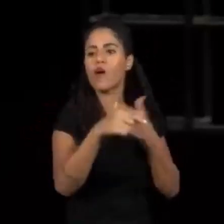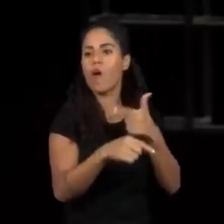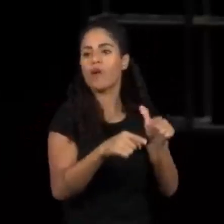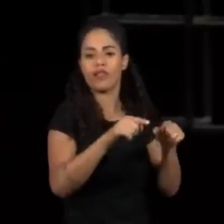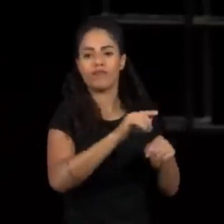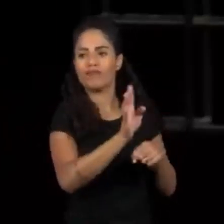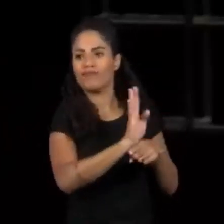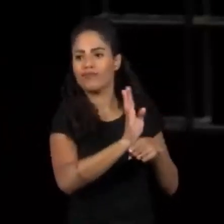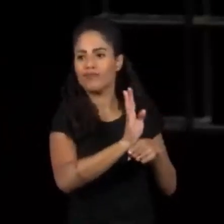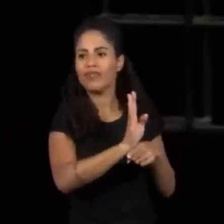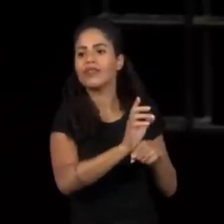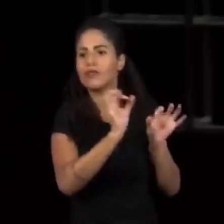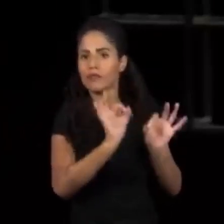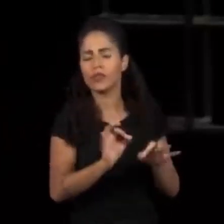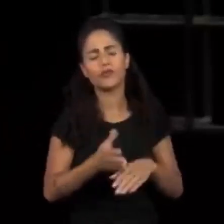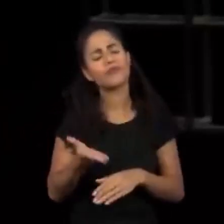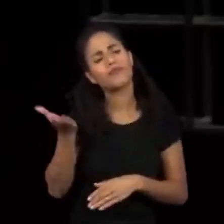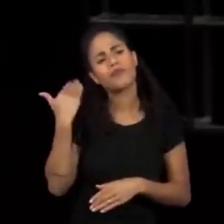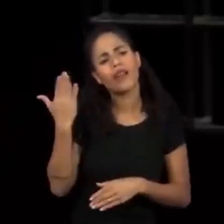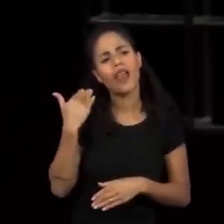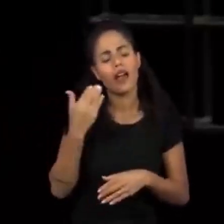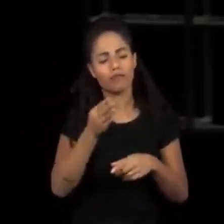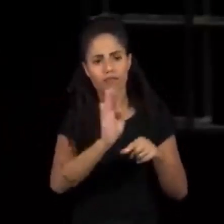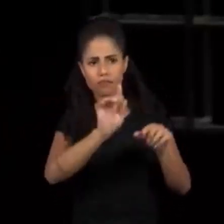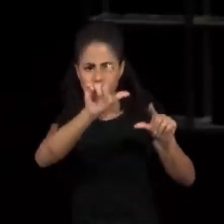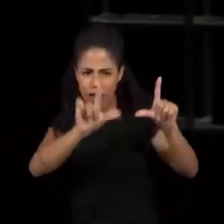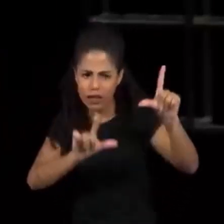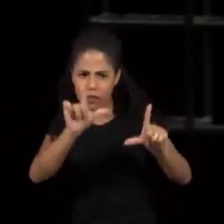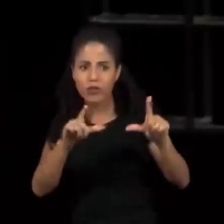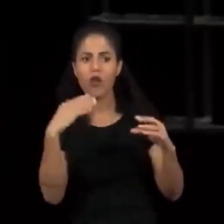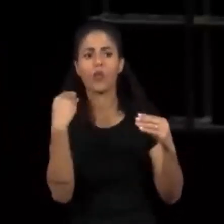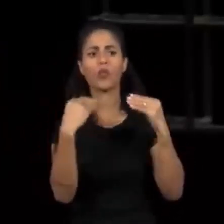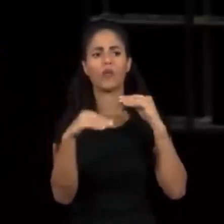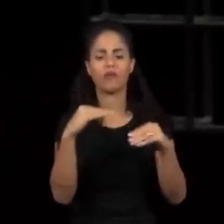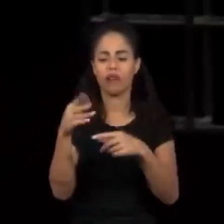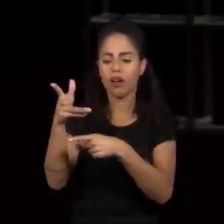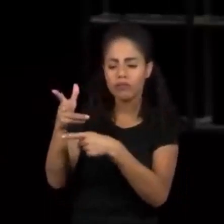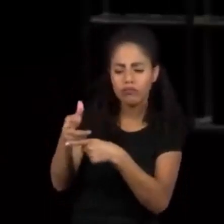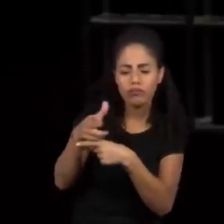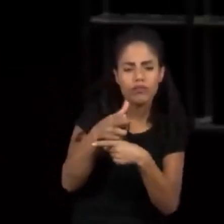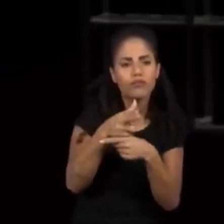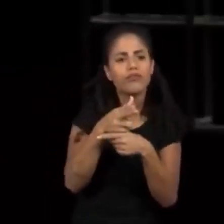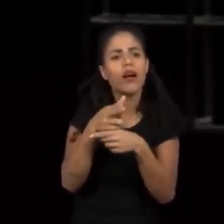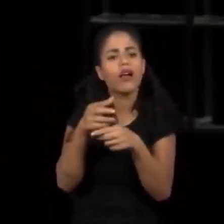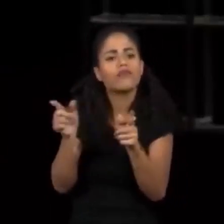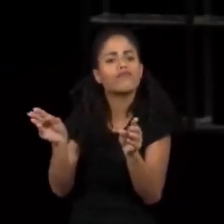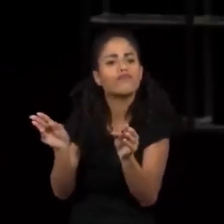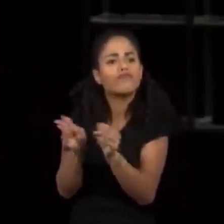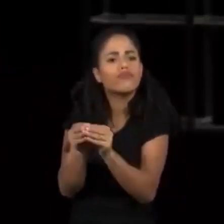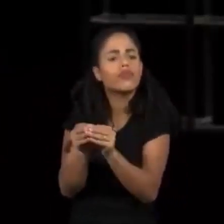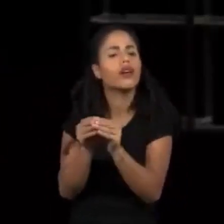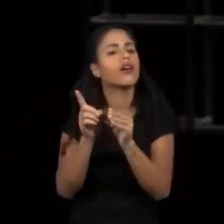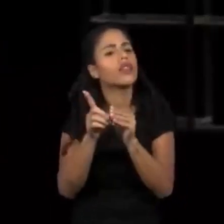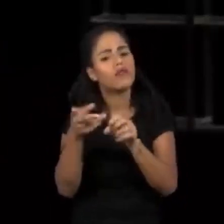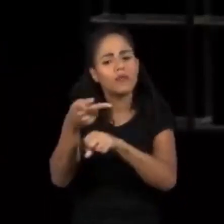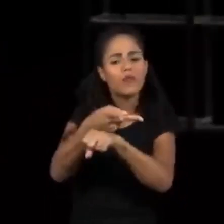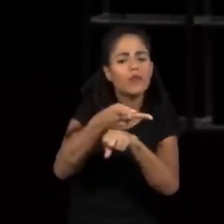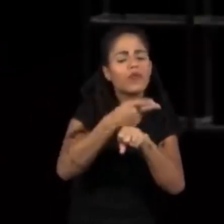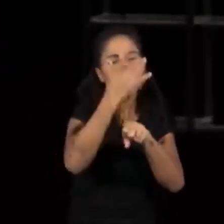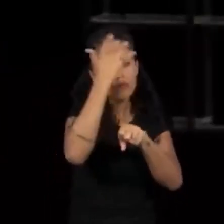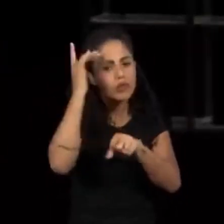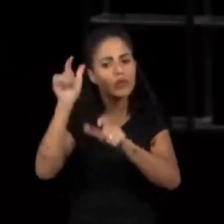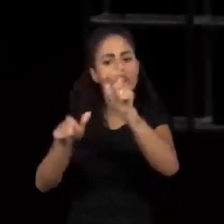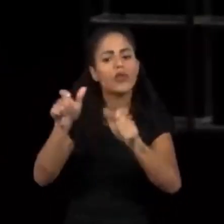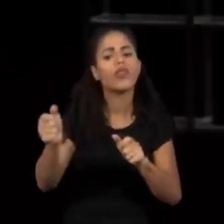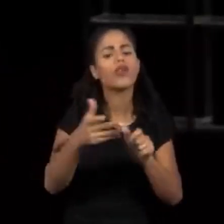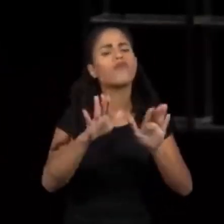Isso é uma nessa época a televisão já produzia a telenovela seriados tava sempre aí à procura de novos talentos mas existia